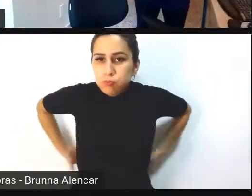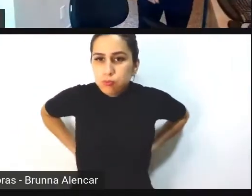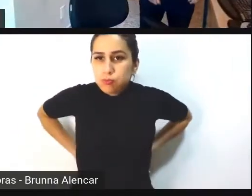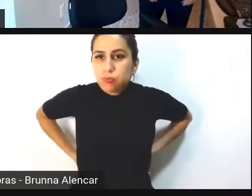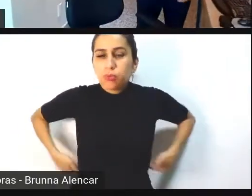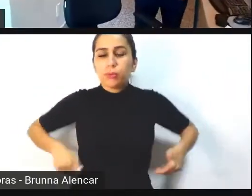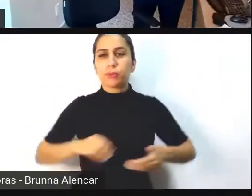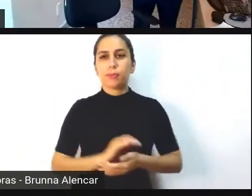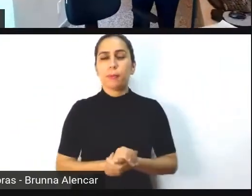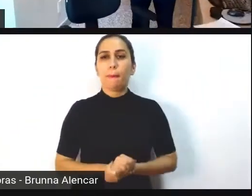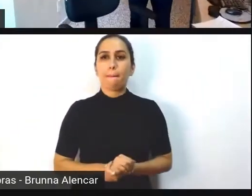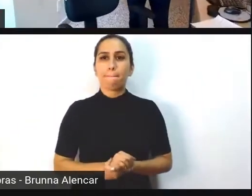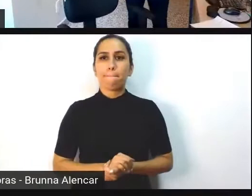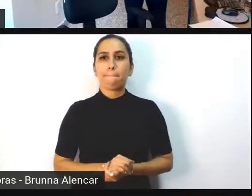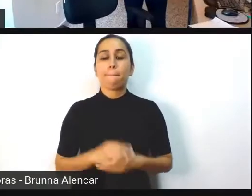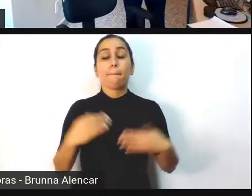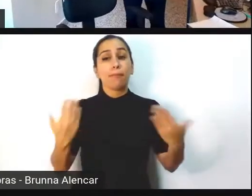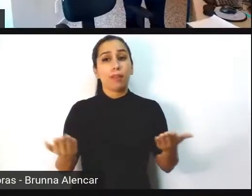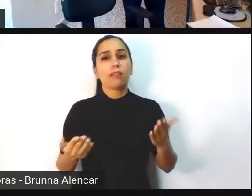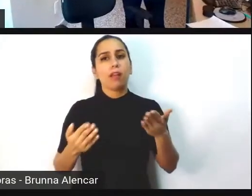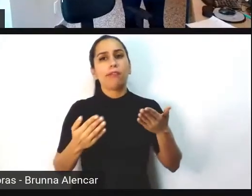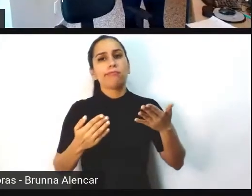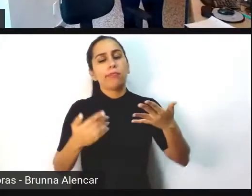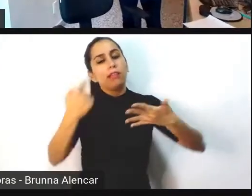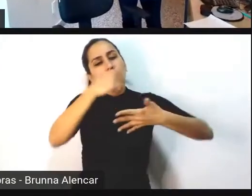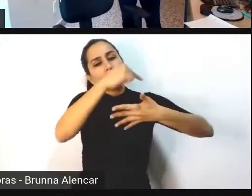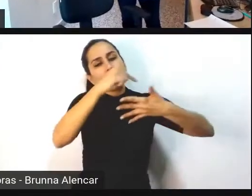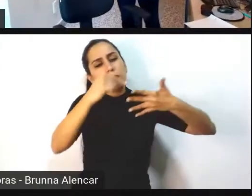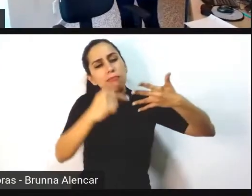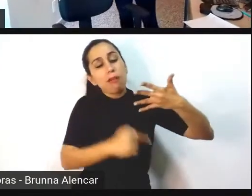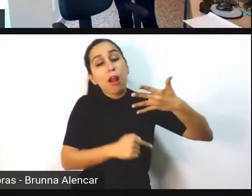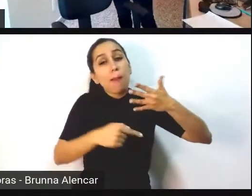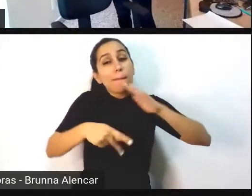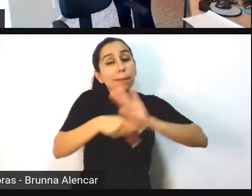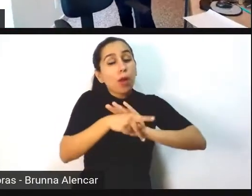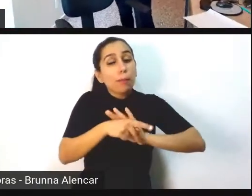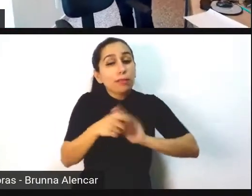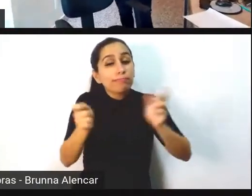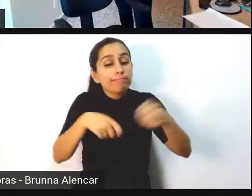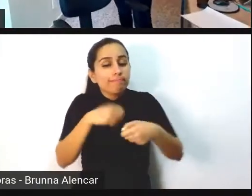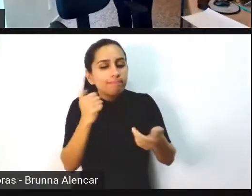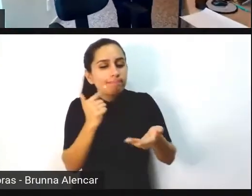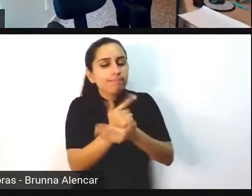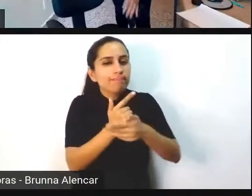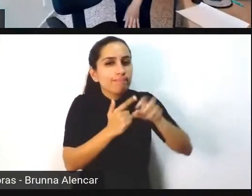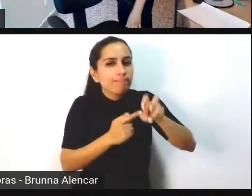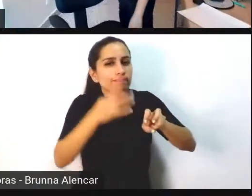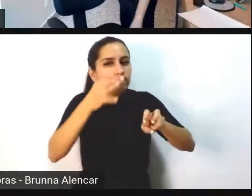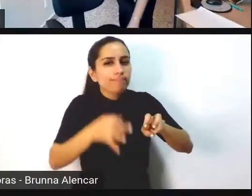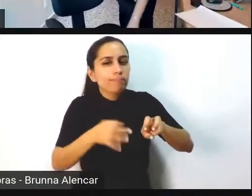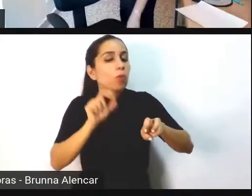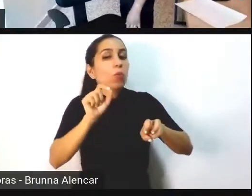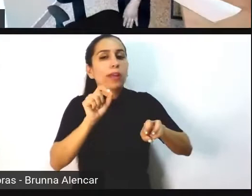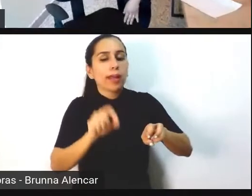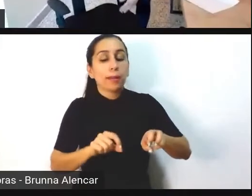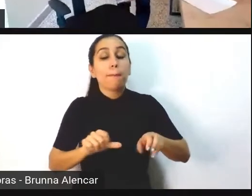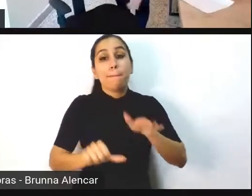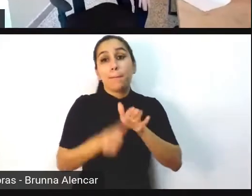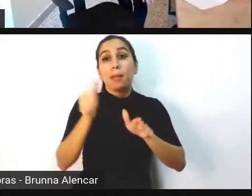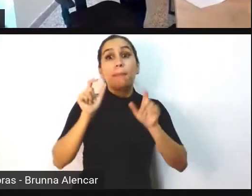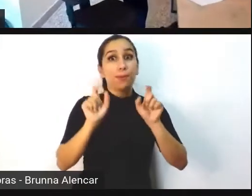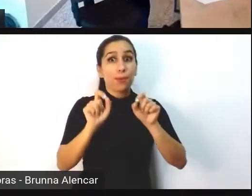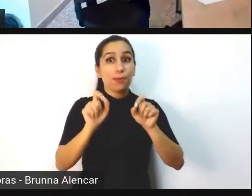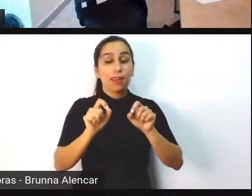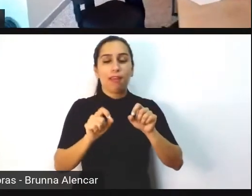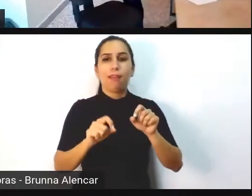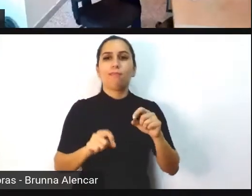parâmetros, então, os requisitos mínimos de uma cadeira. O primeiro deles é a altura, tá? Então,